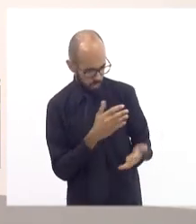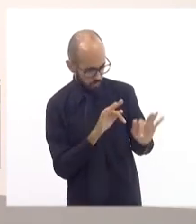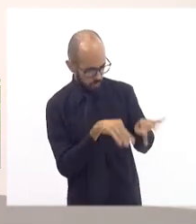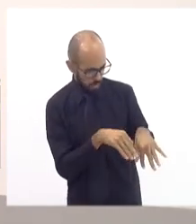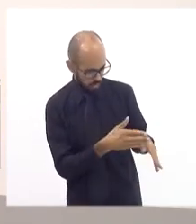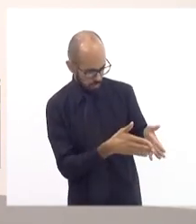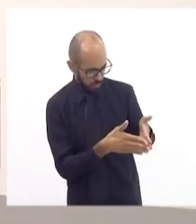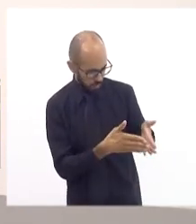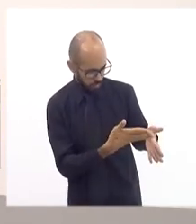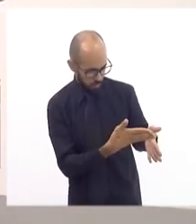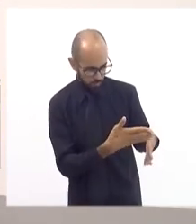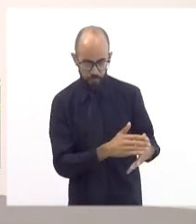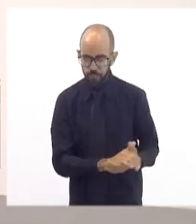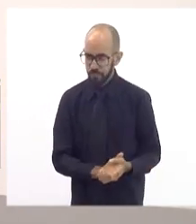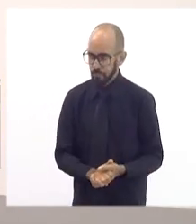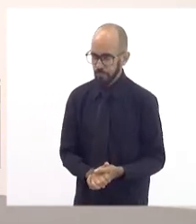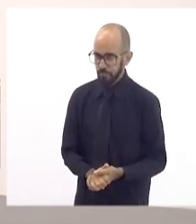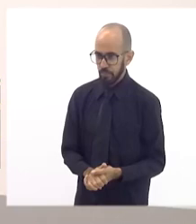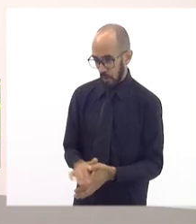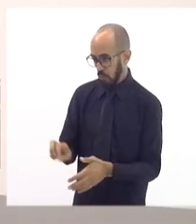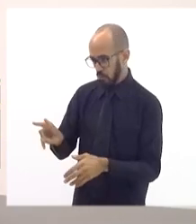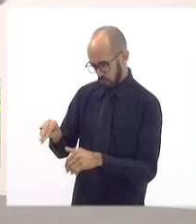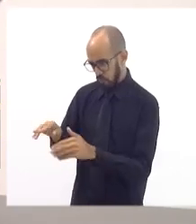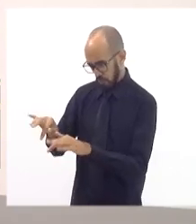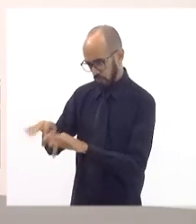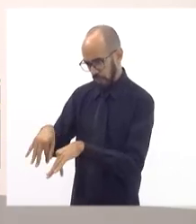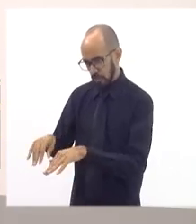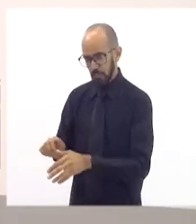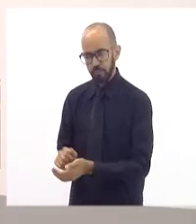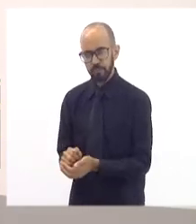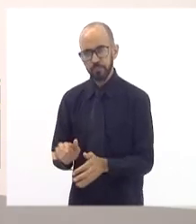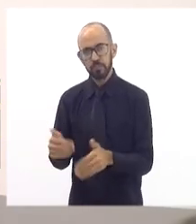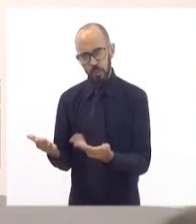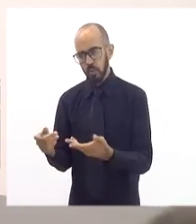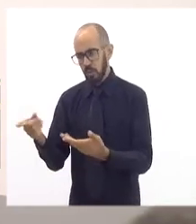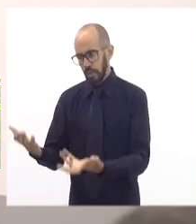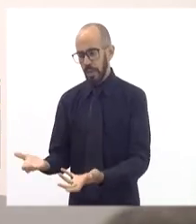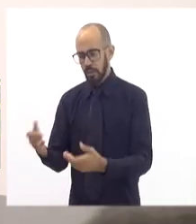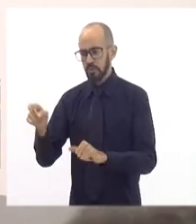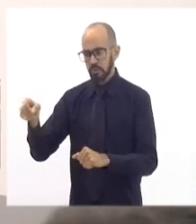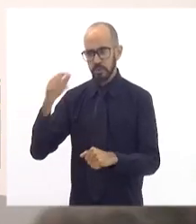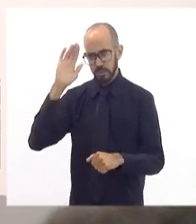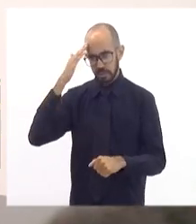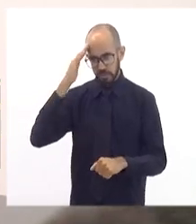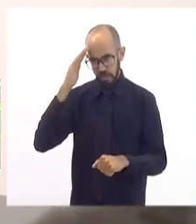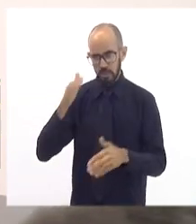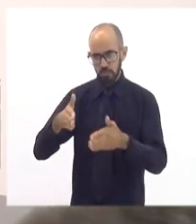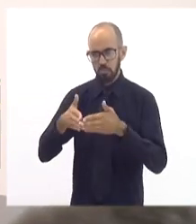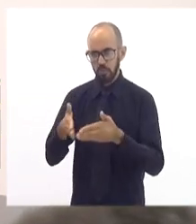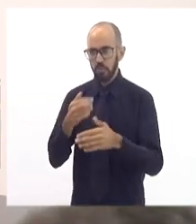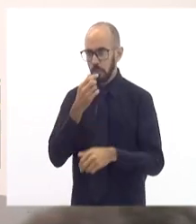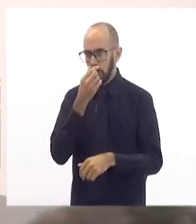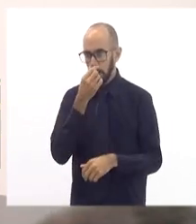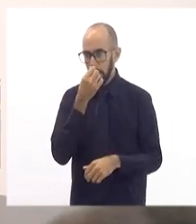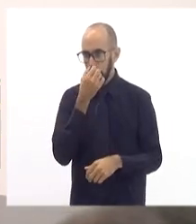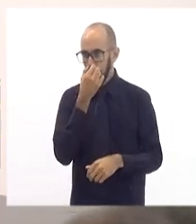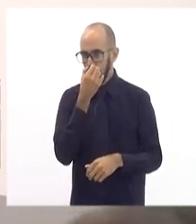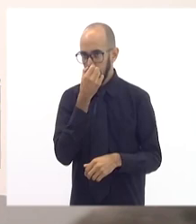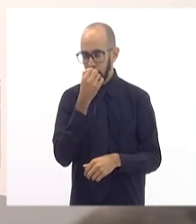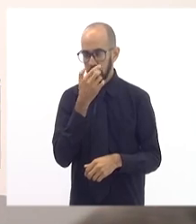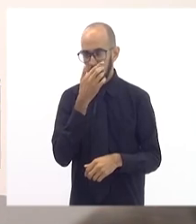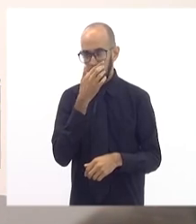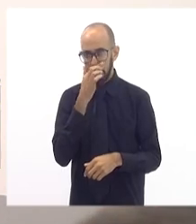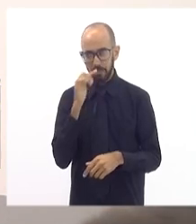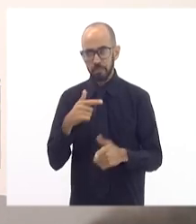favor concluir então eu gostaria que isso também fosse tu levar em consideração sabe Deputado por gentileza será ele vai conseguir